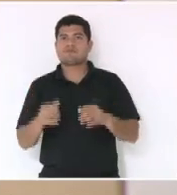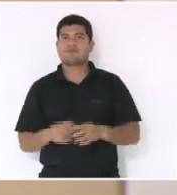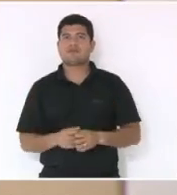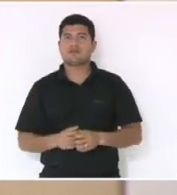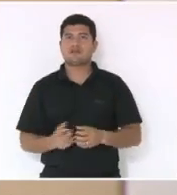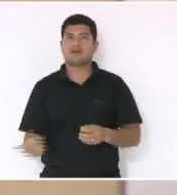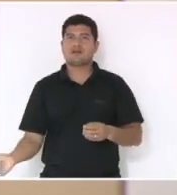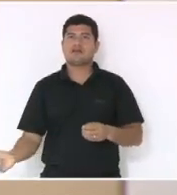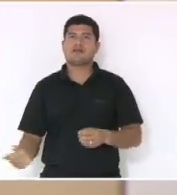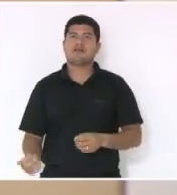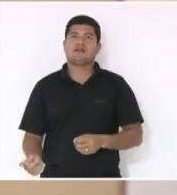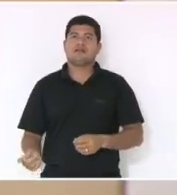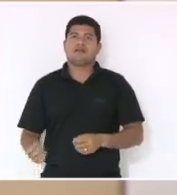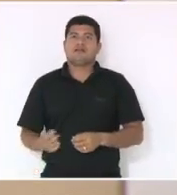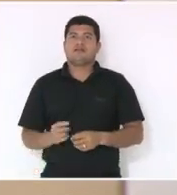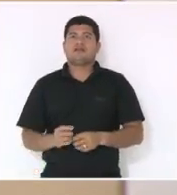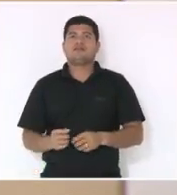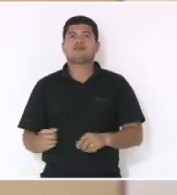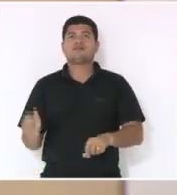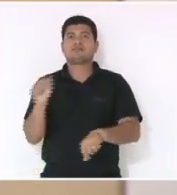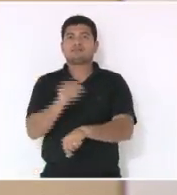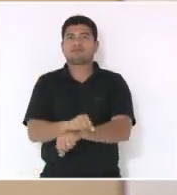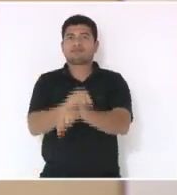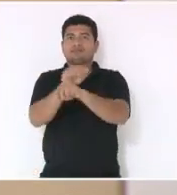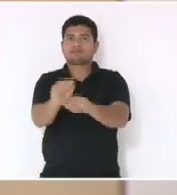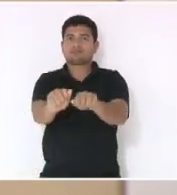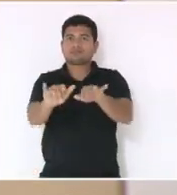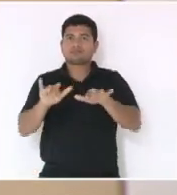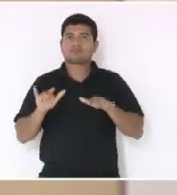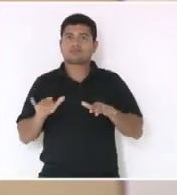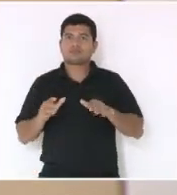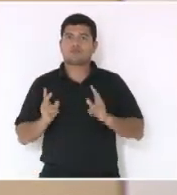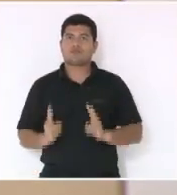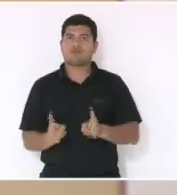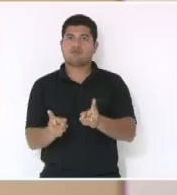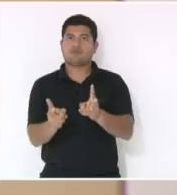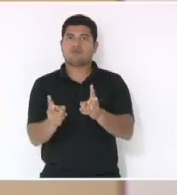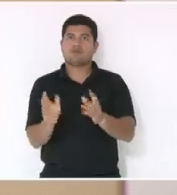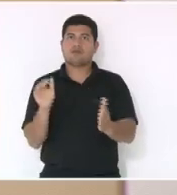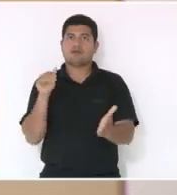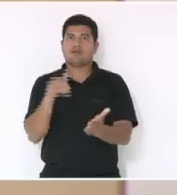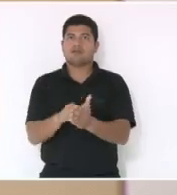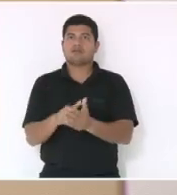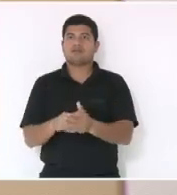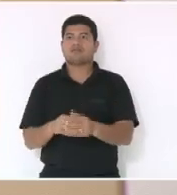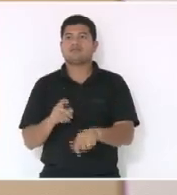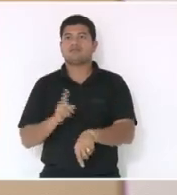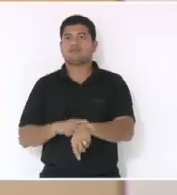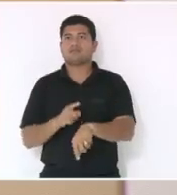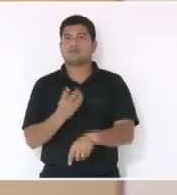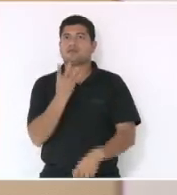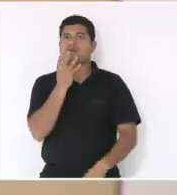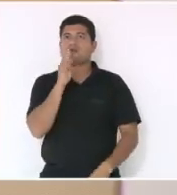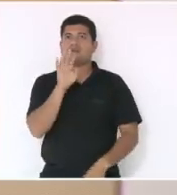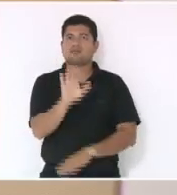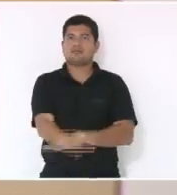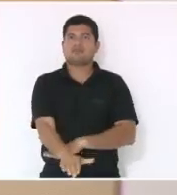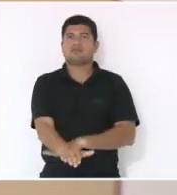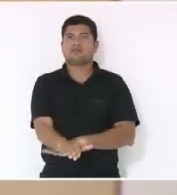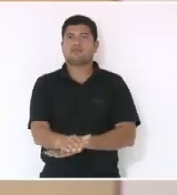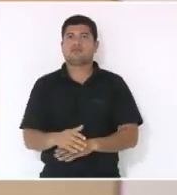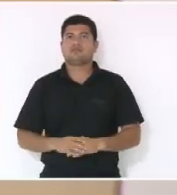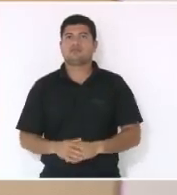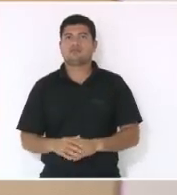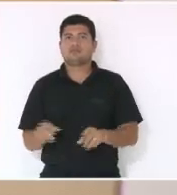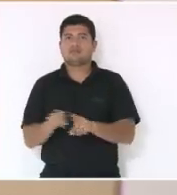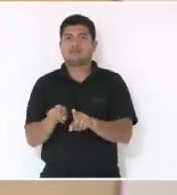continuar suspensa, eu vou prorrogar a suspensão até às 16 horas e aproveito